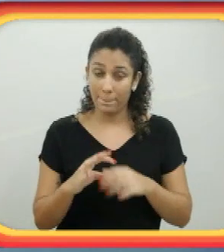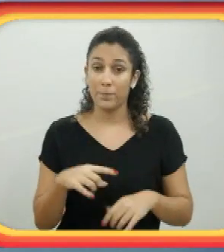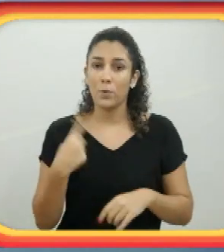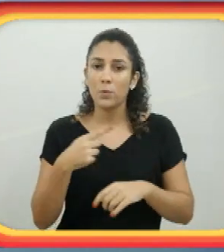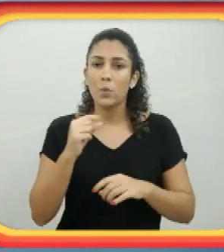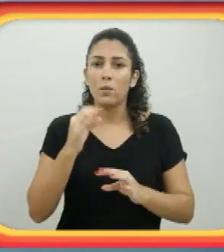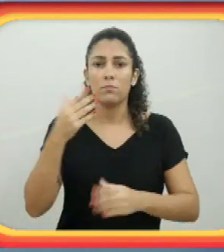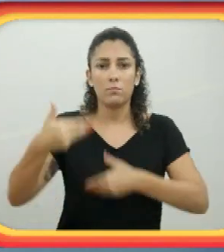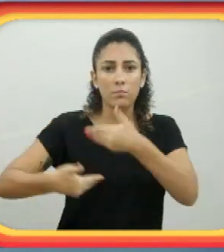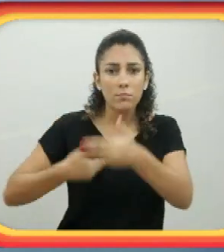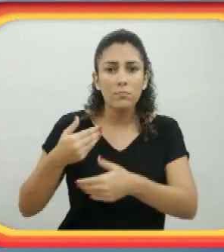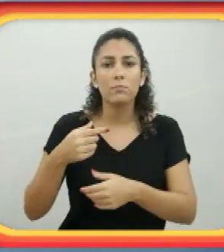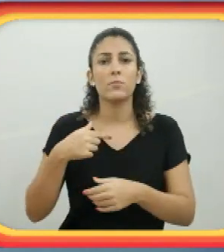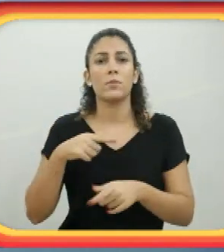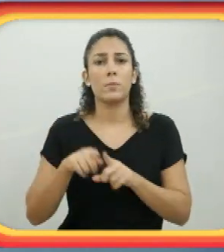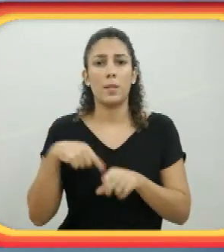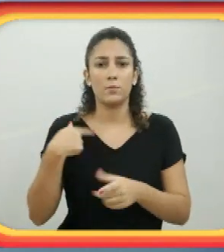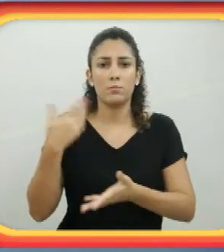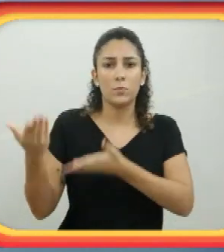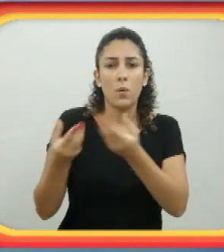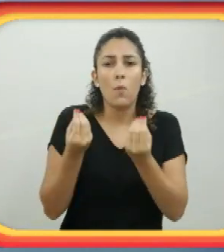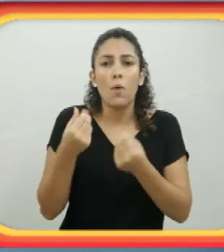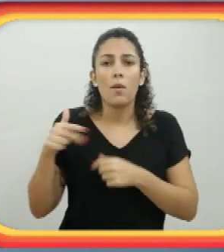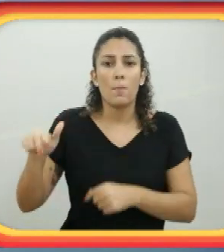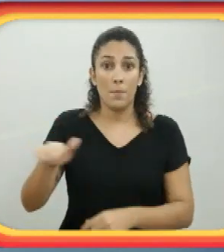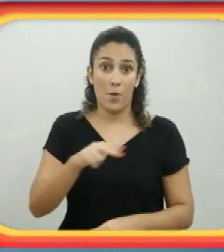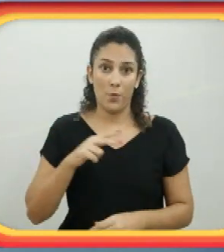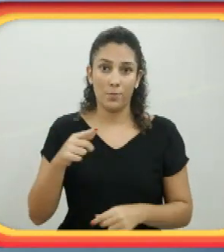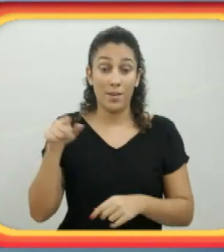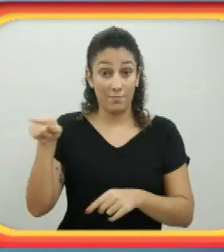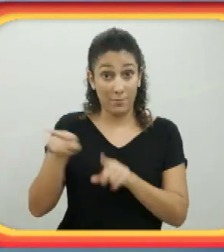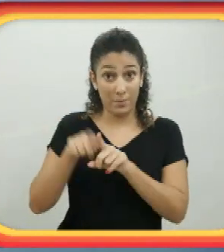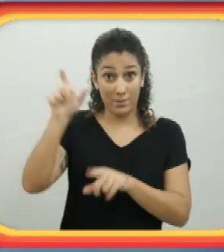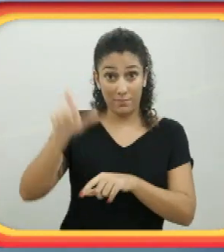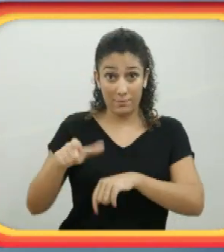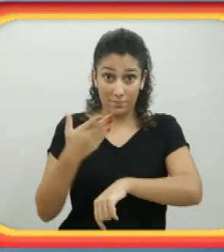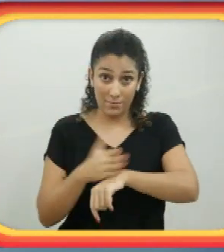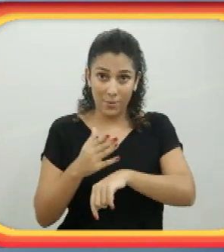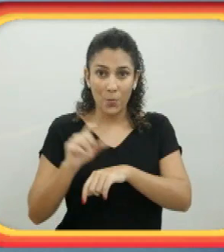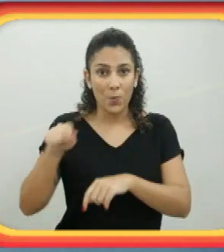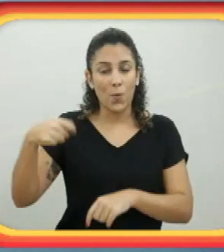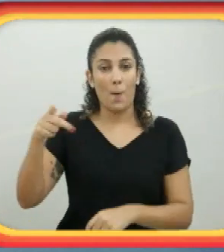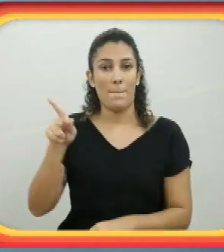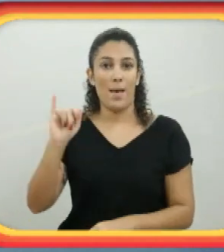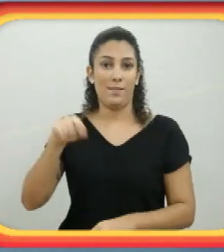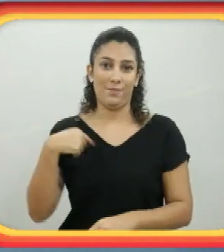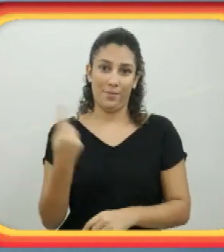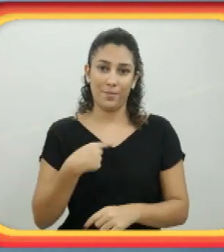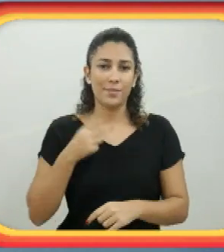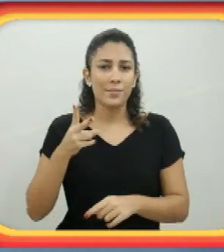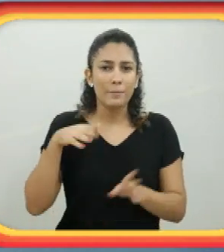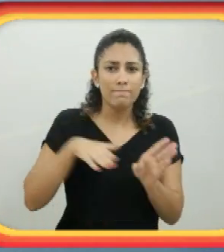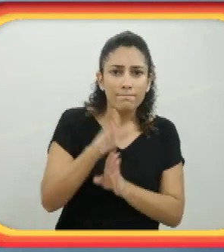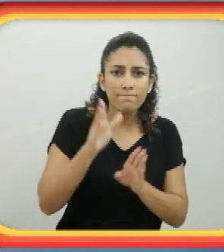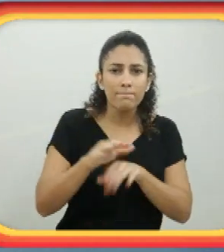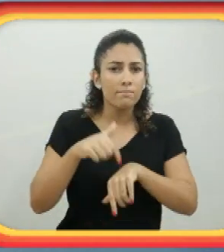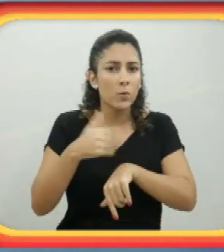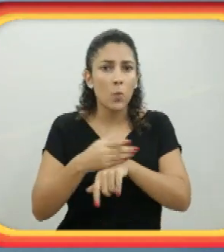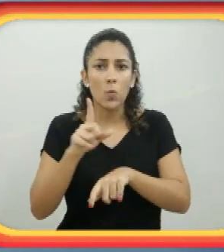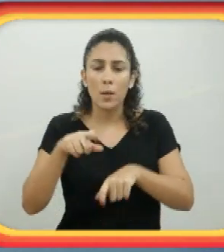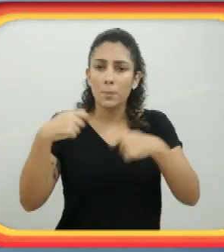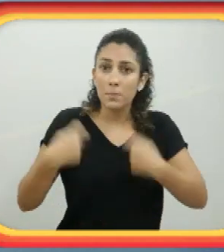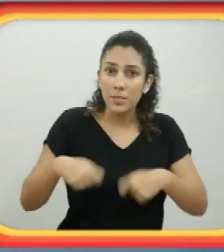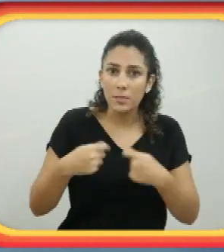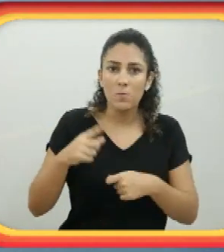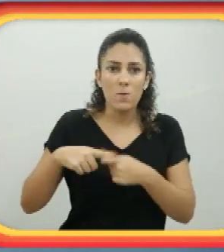união, todo nosso tratamento aqui, que a gente se trata mesmo como irmãos. O nosso técnico é como um paizão aí pra